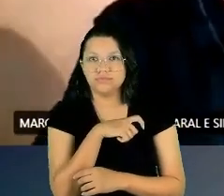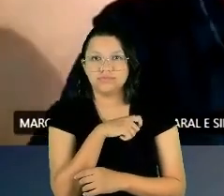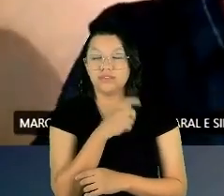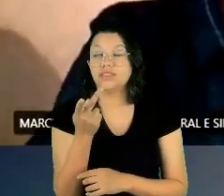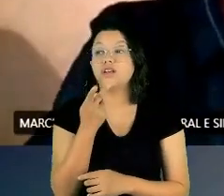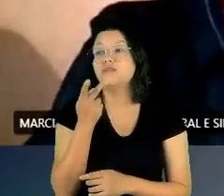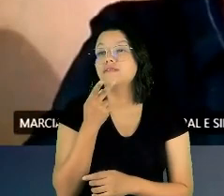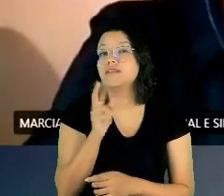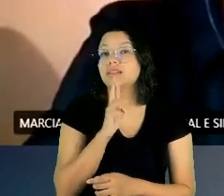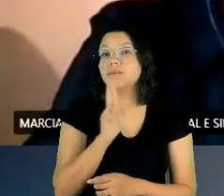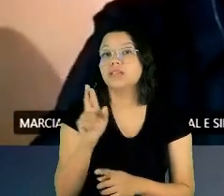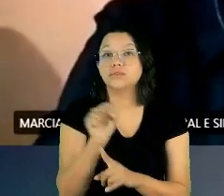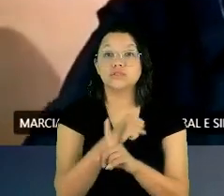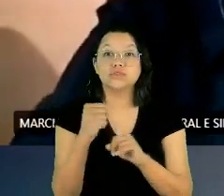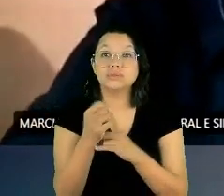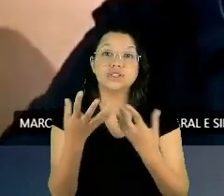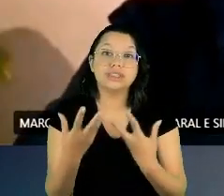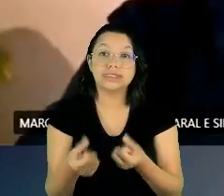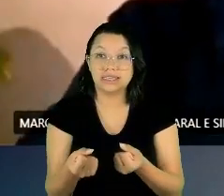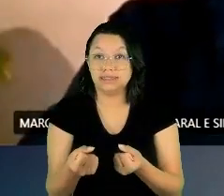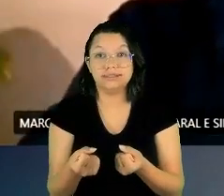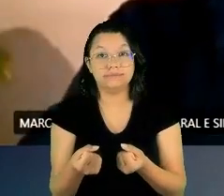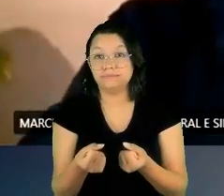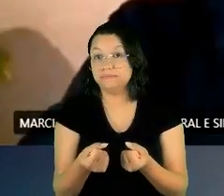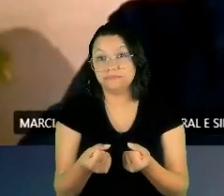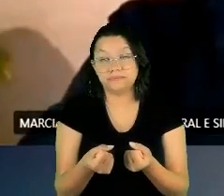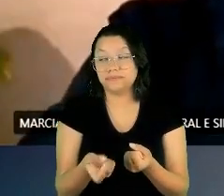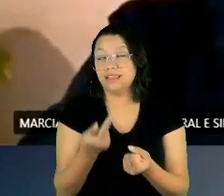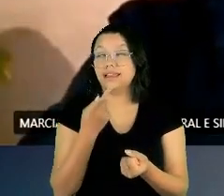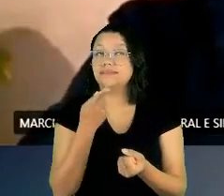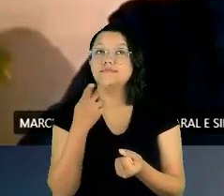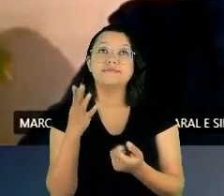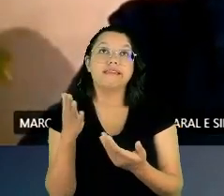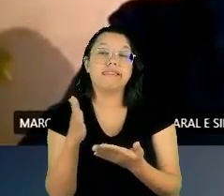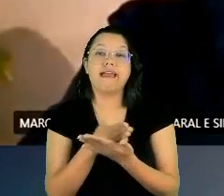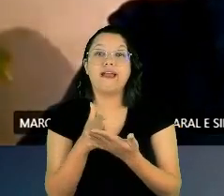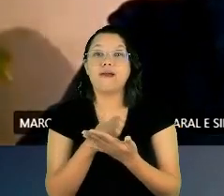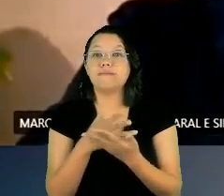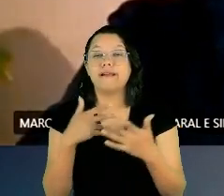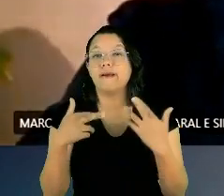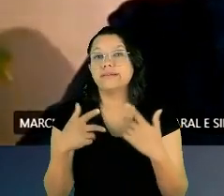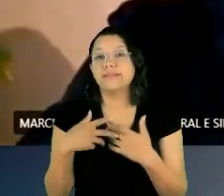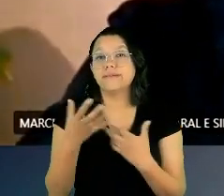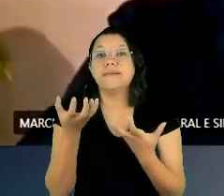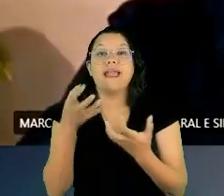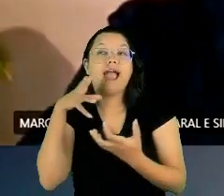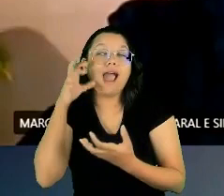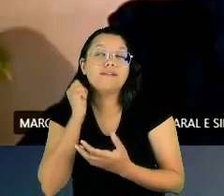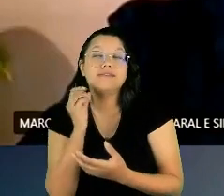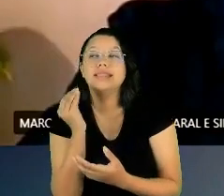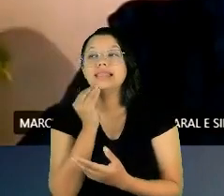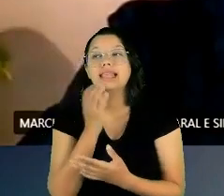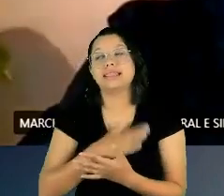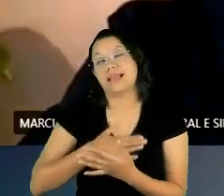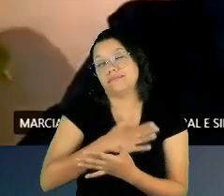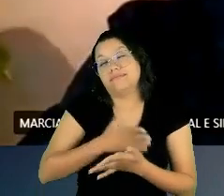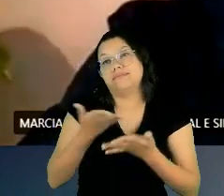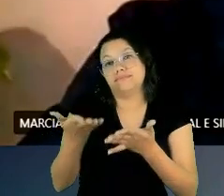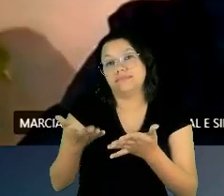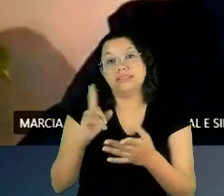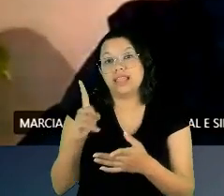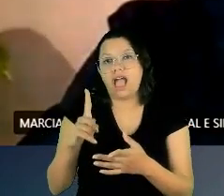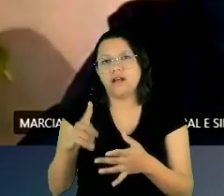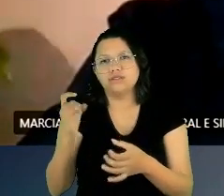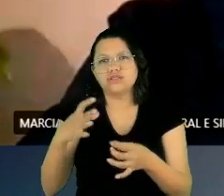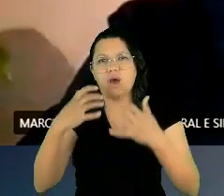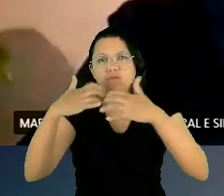O cérebro, ele não vai me contar uma resposta socialmente aceita, ele não vai me falar algo que eu gostaria de ouvir, tentar me